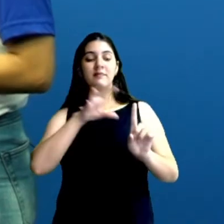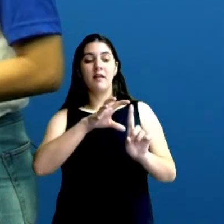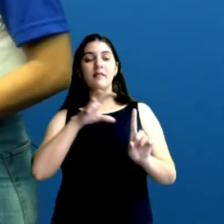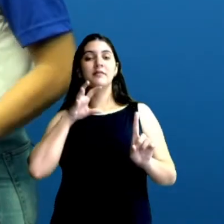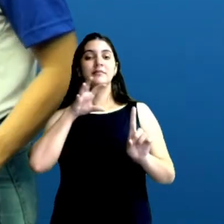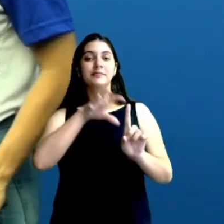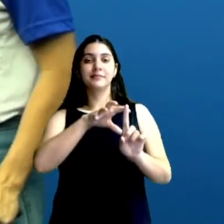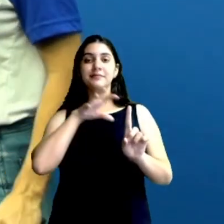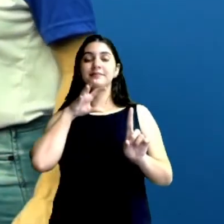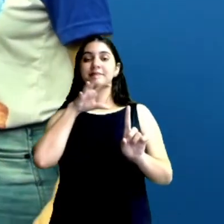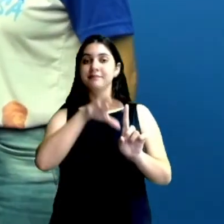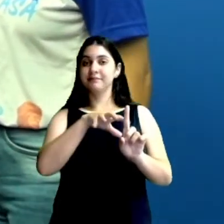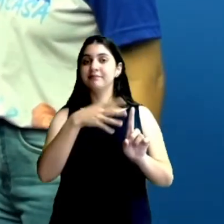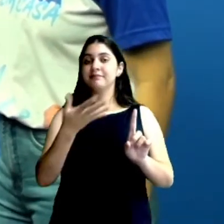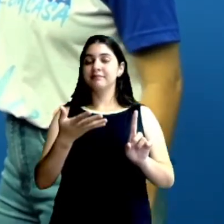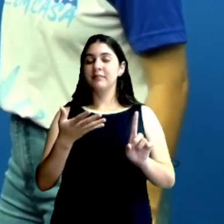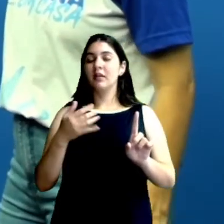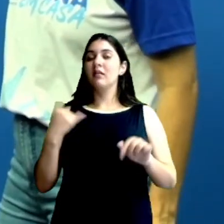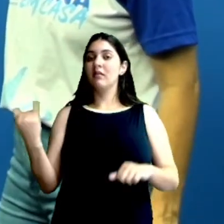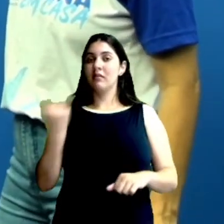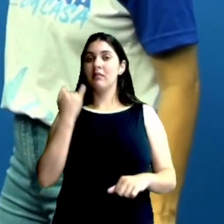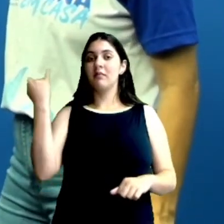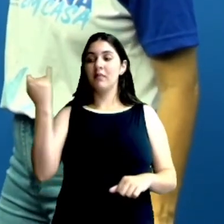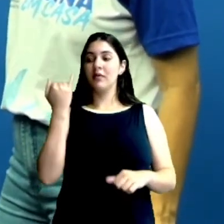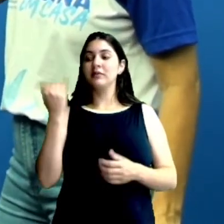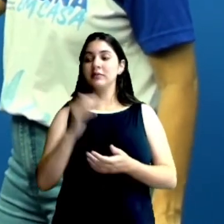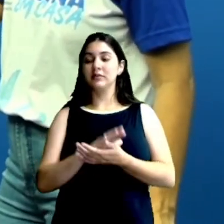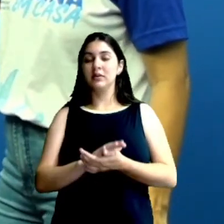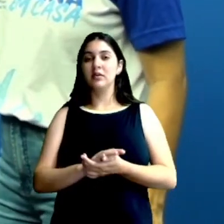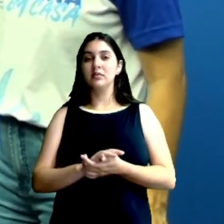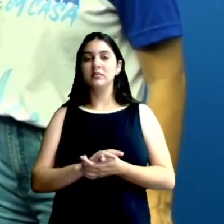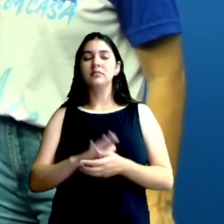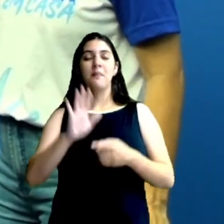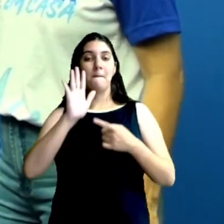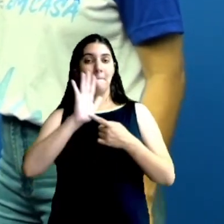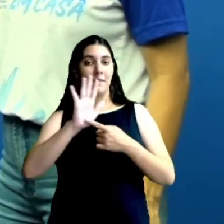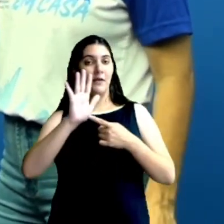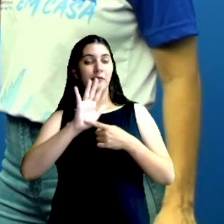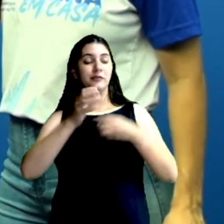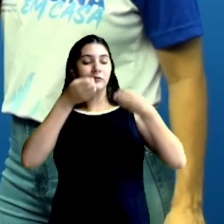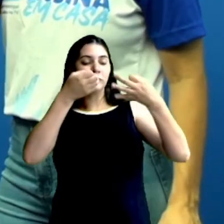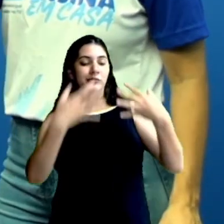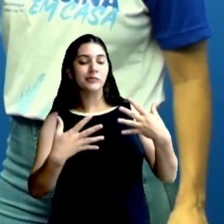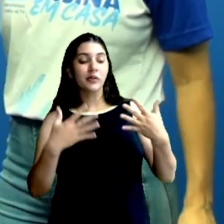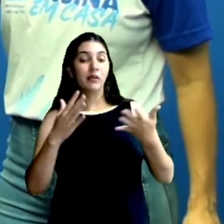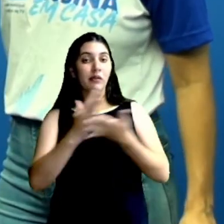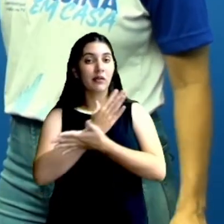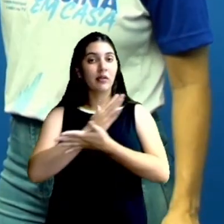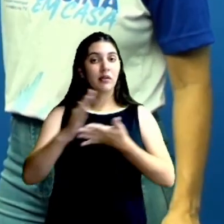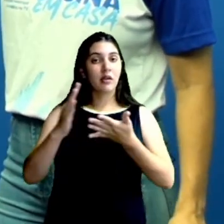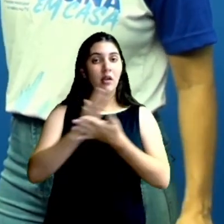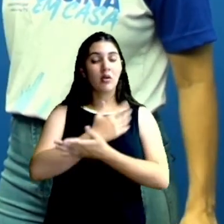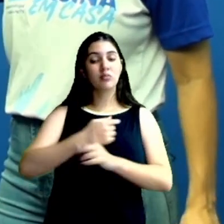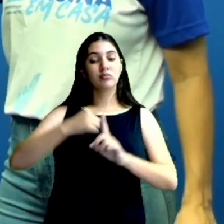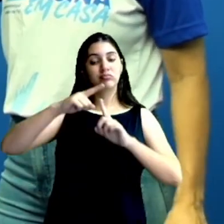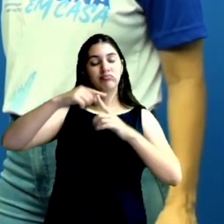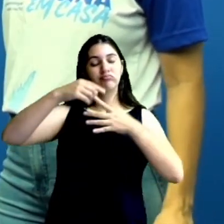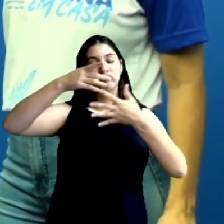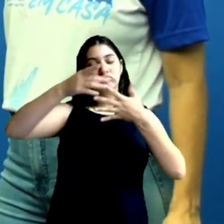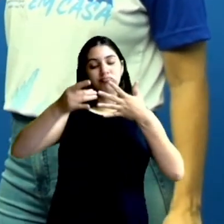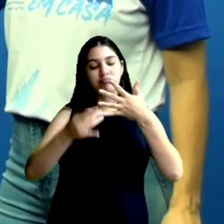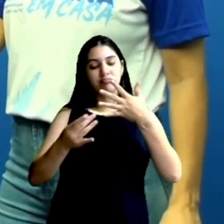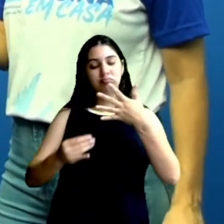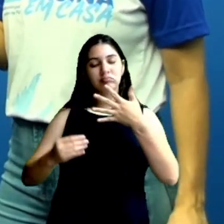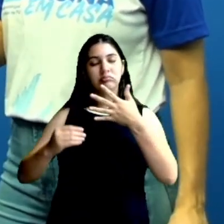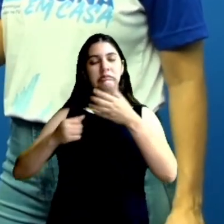influenciar. Então, é importante a gente ressaltar que algumas funções ao longo do tempo